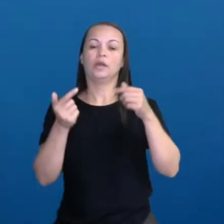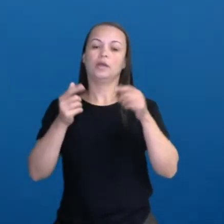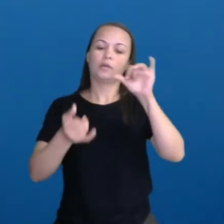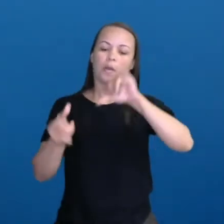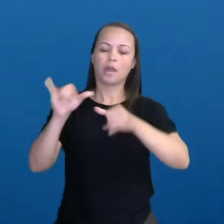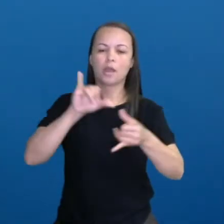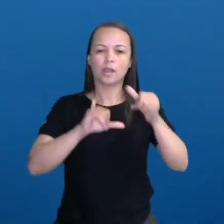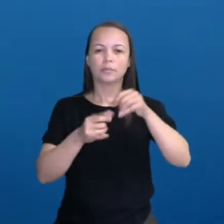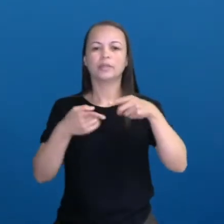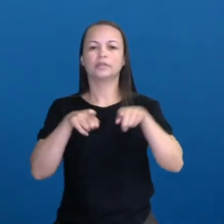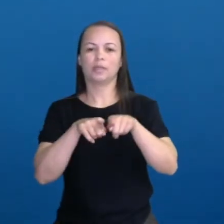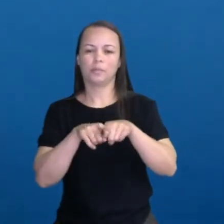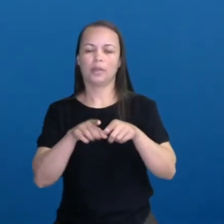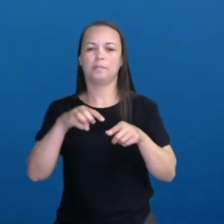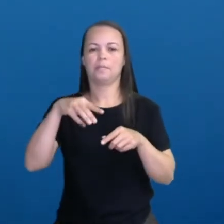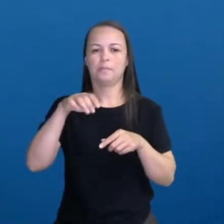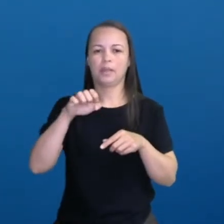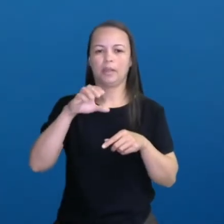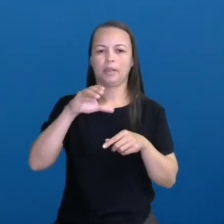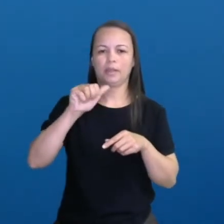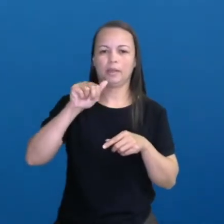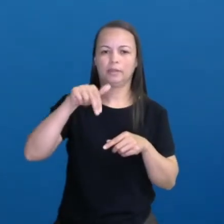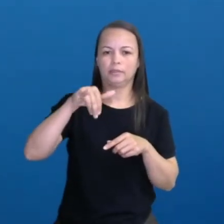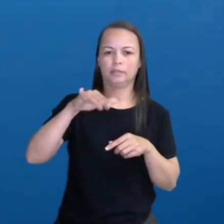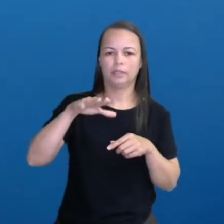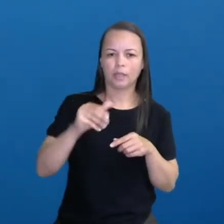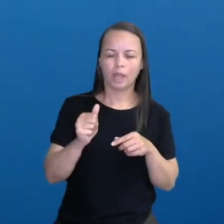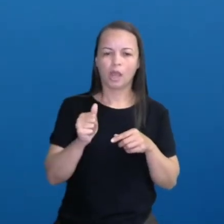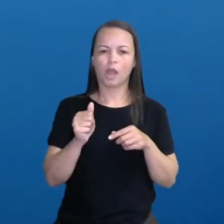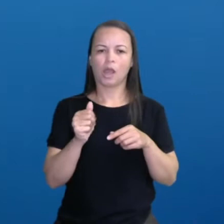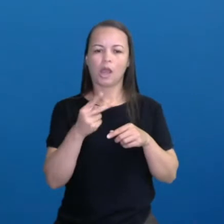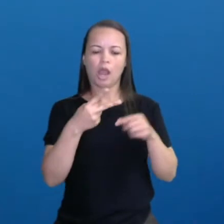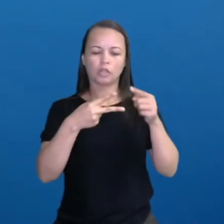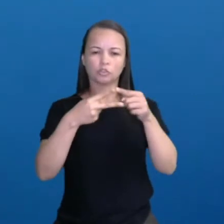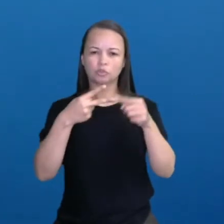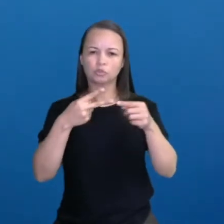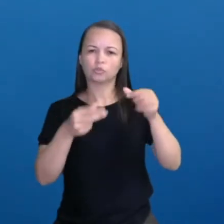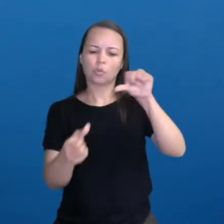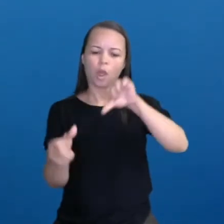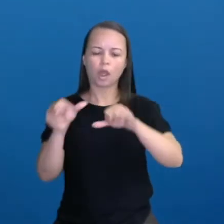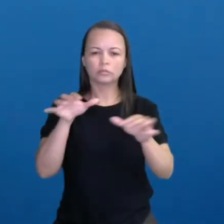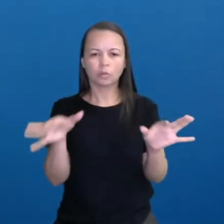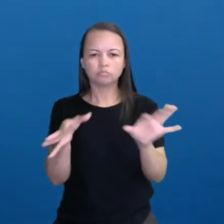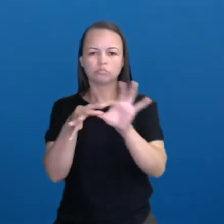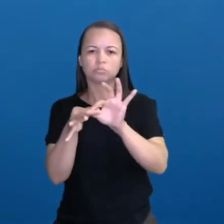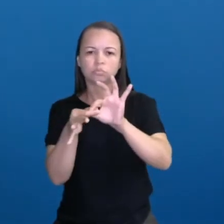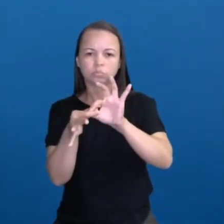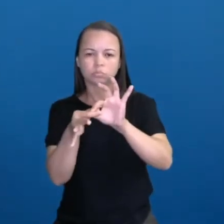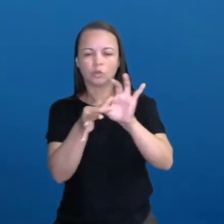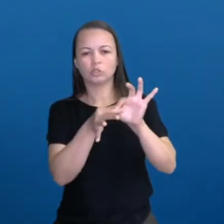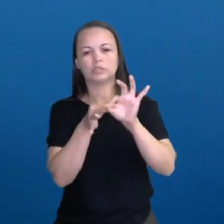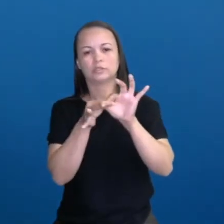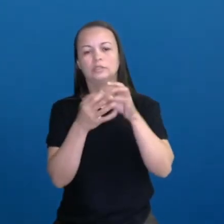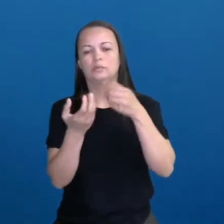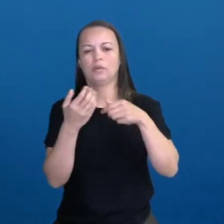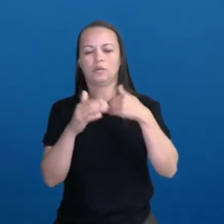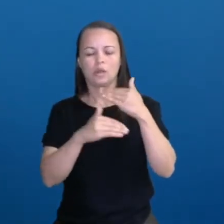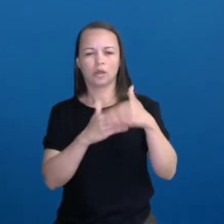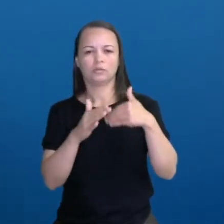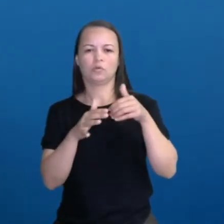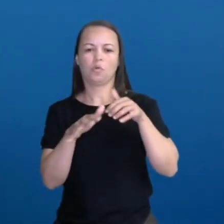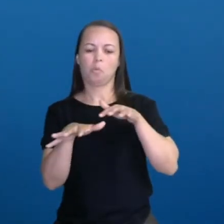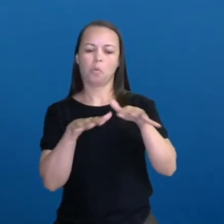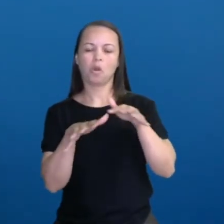porque uma depende da outra para que se tenha todo esse perfeito movimento nesse processo que é